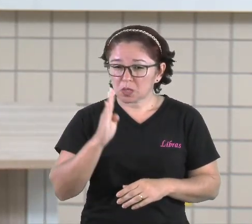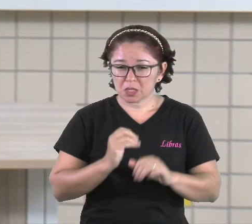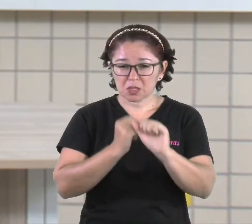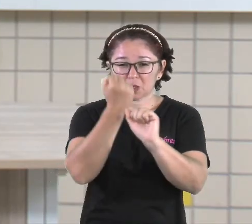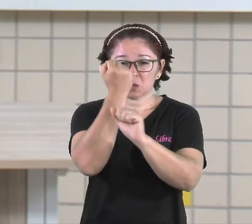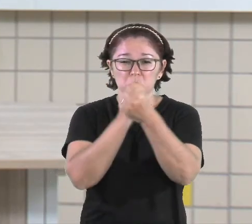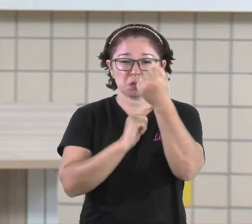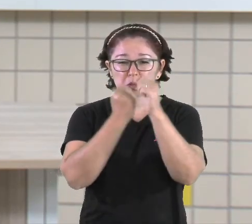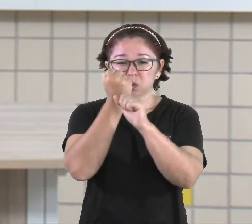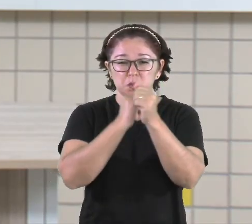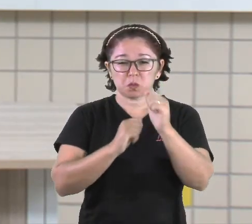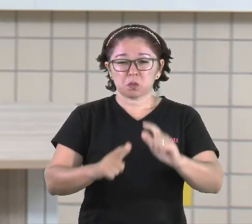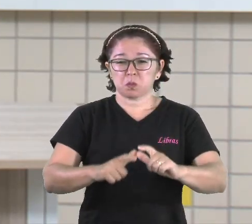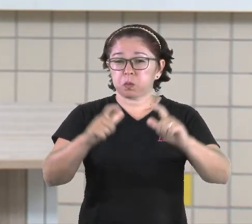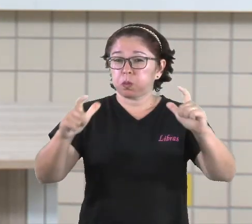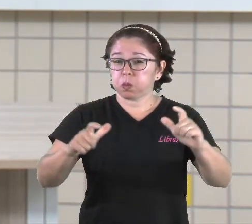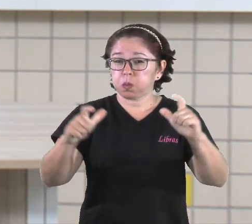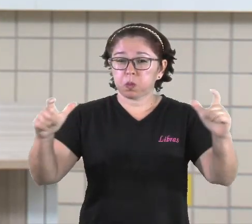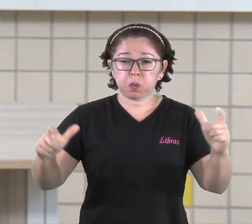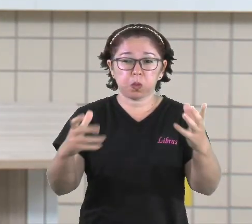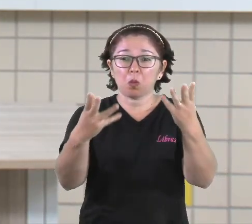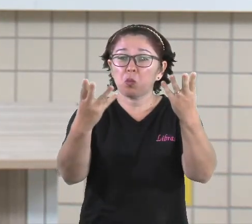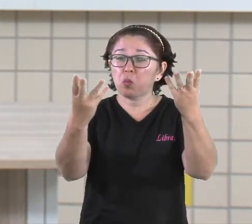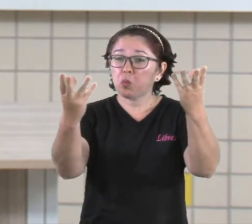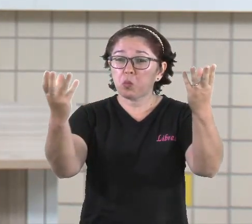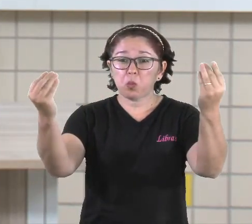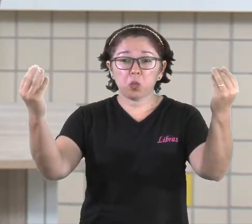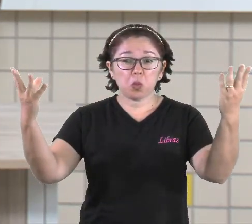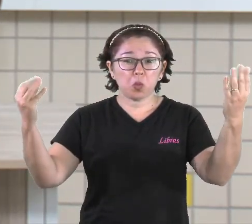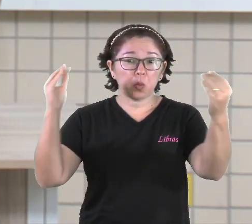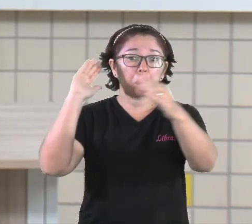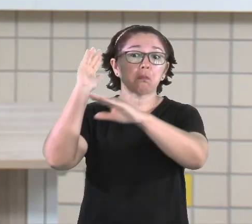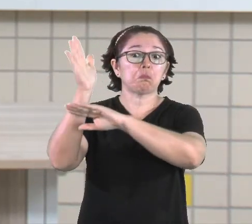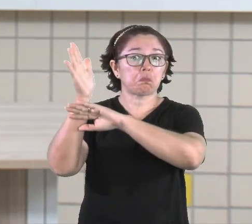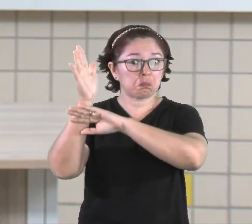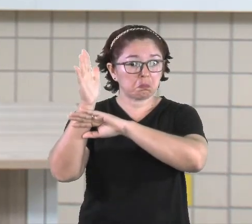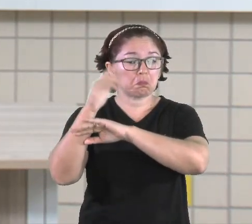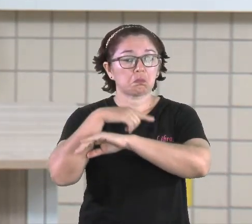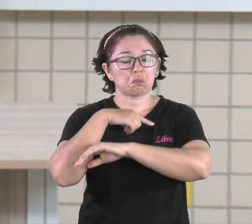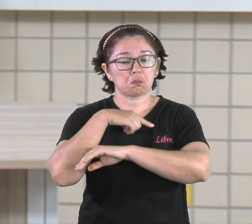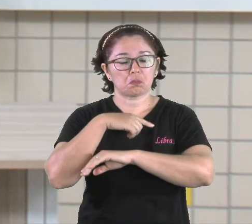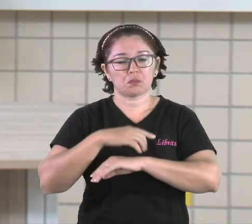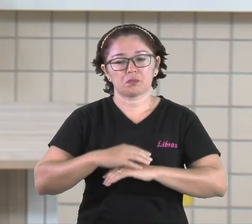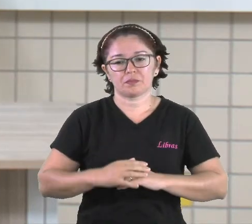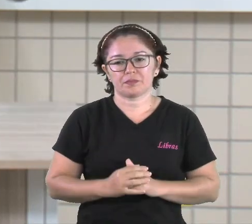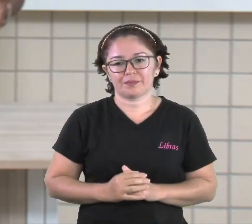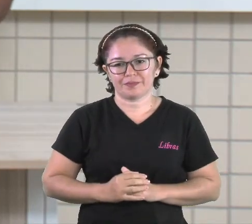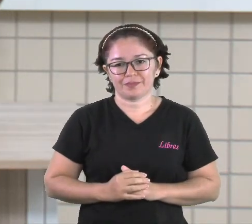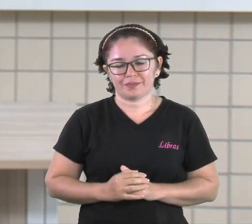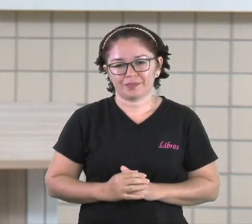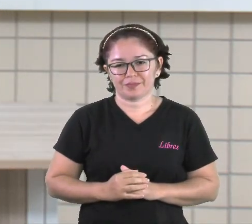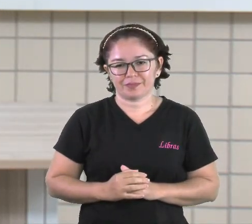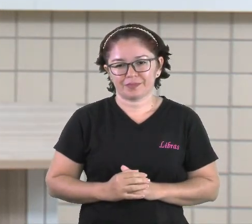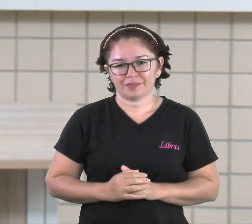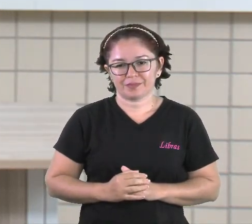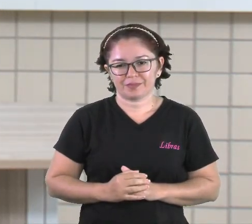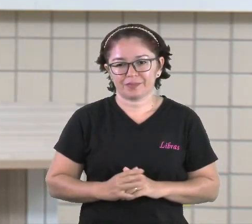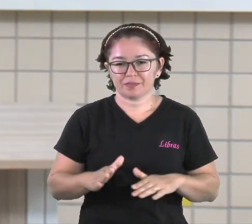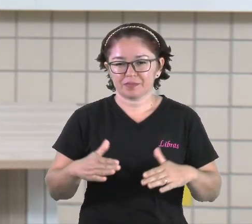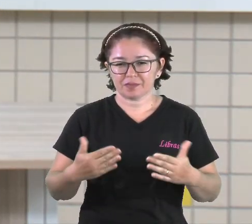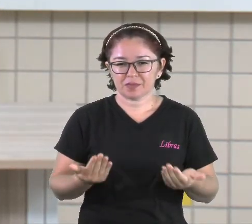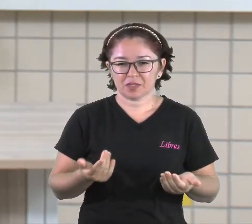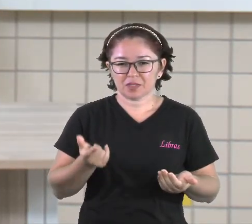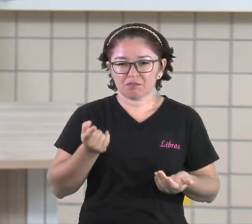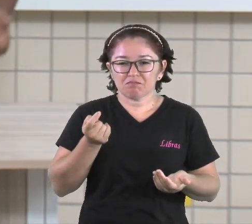da América Latina. Possui o maior parque industrial da América Latina. Ao final da vida,